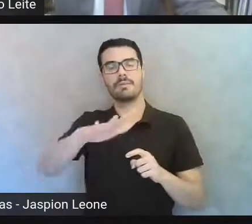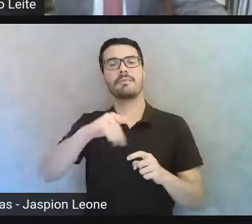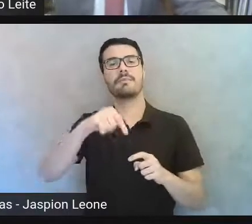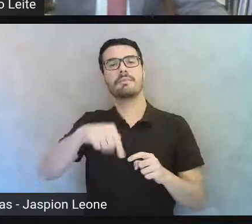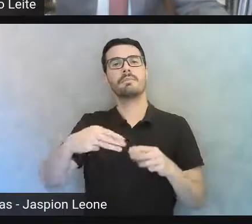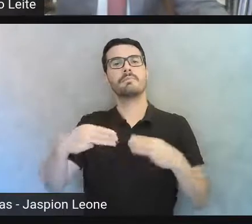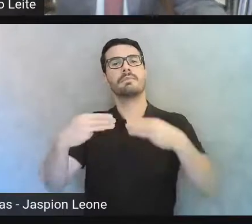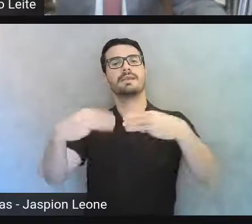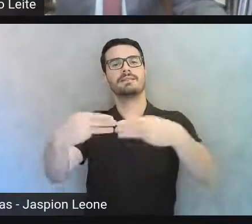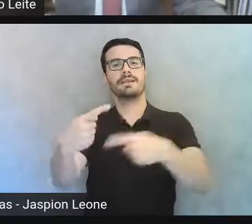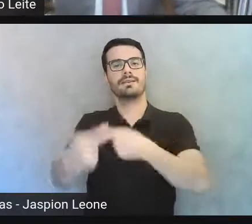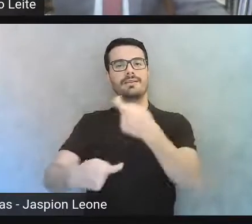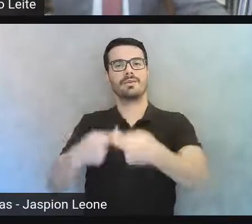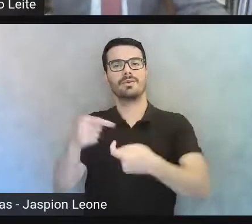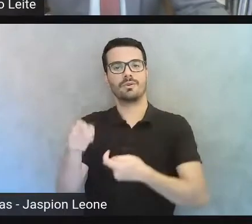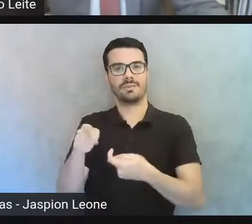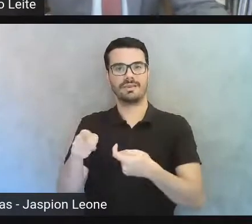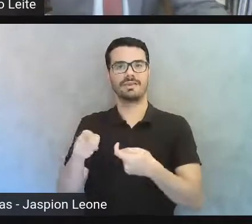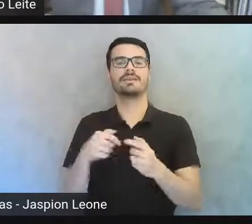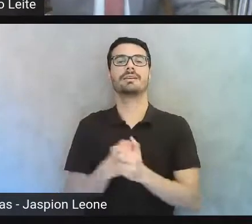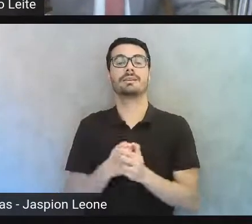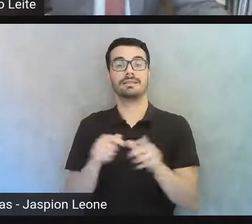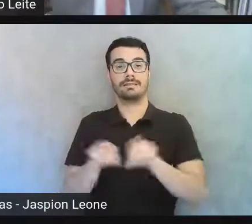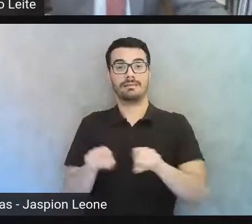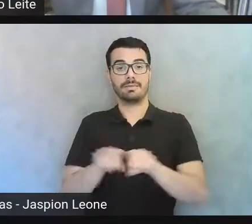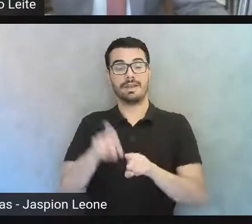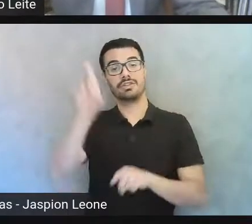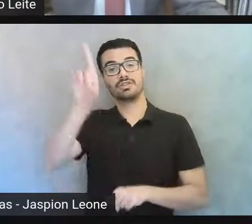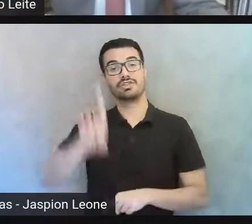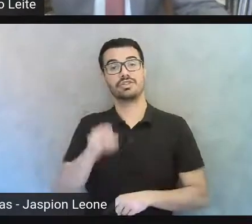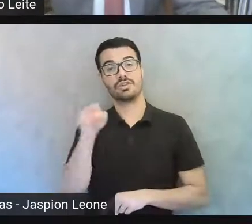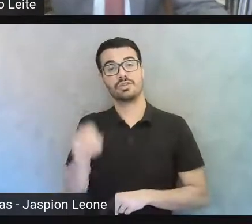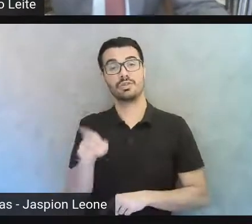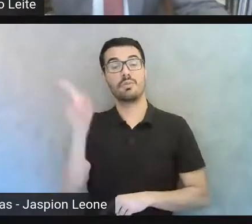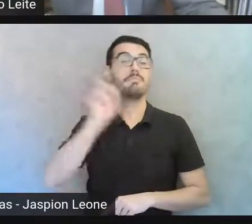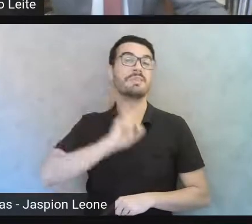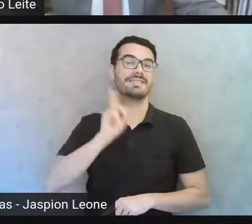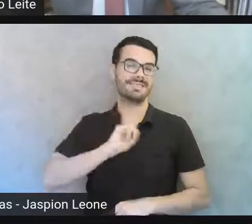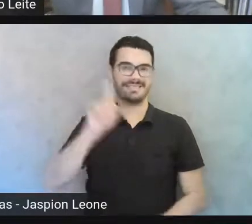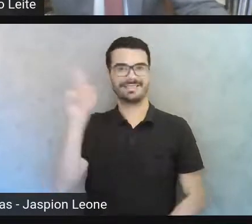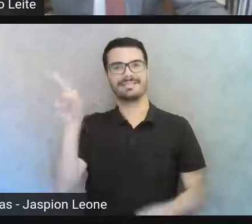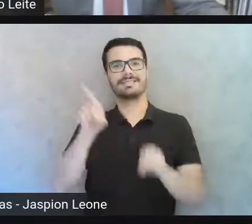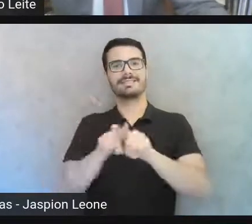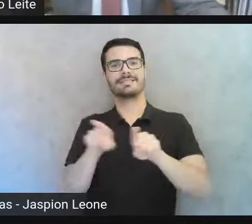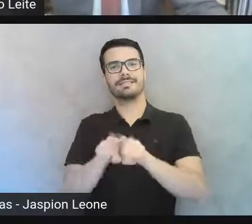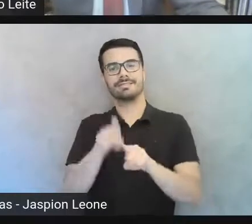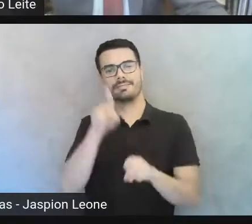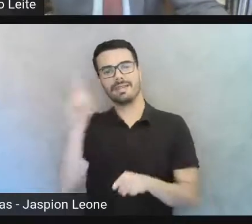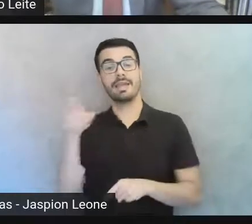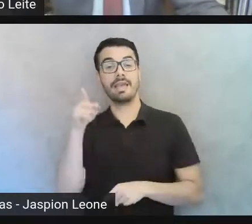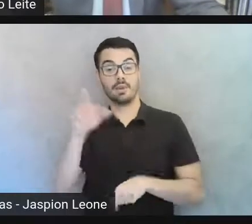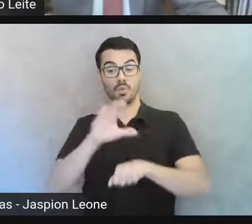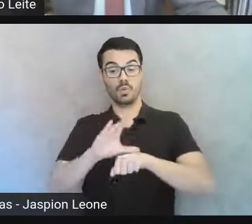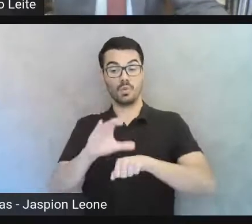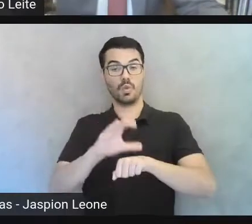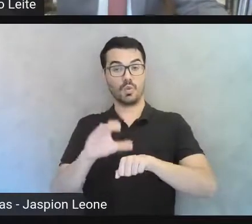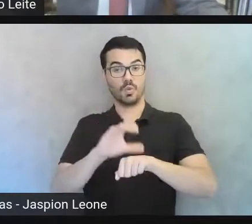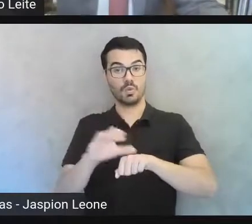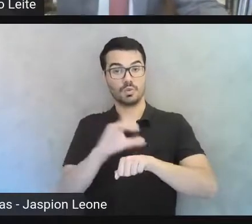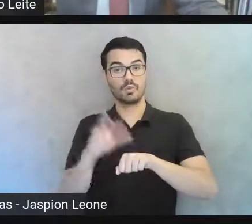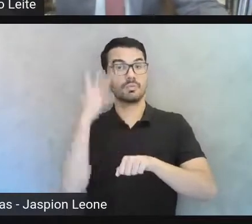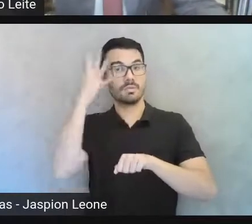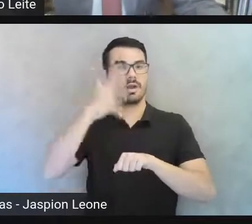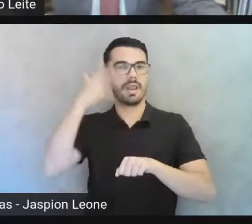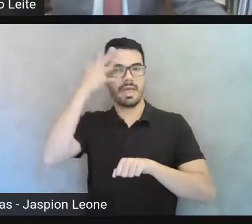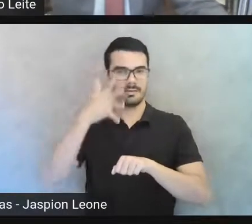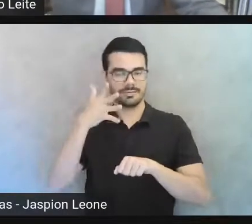foi também diretor da Escola de Administração Fazendária em Minas Gerais, ministra cursos e palestras sobre cenários